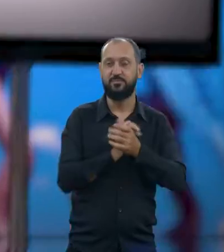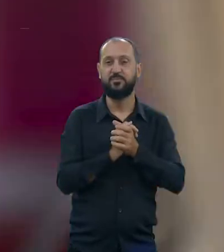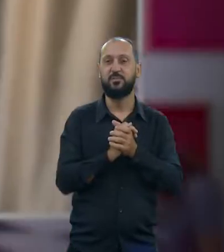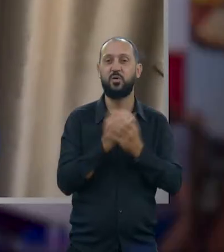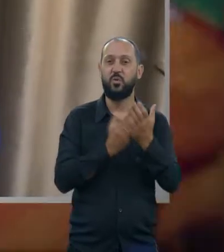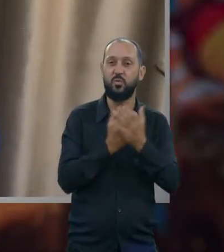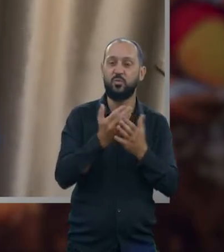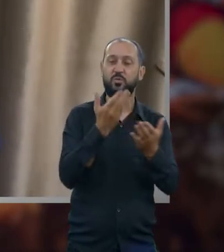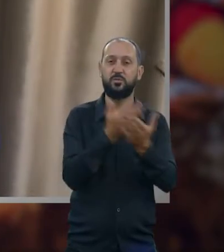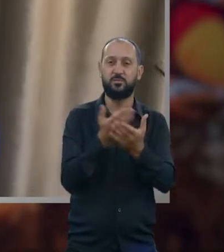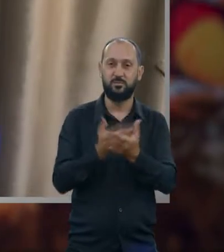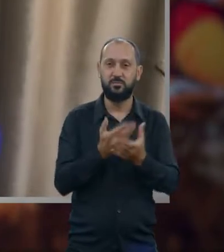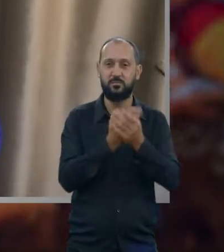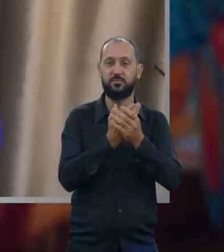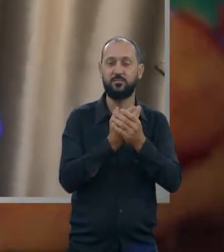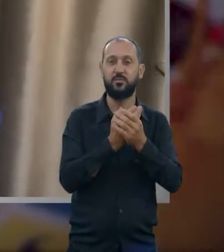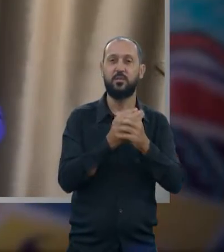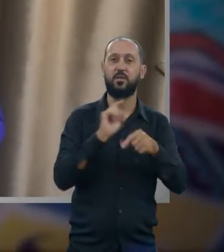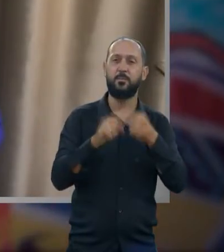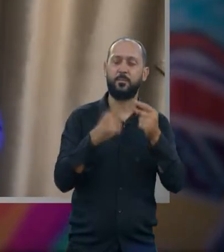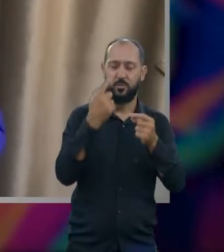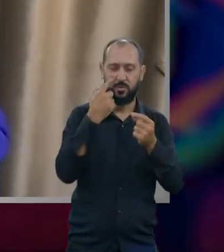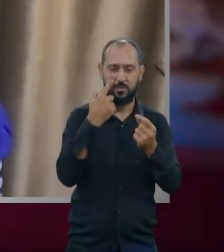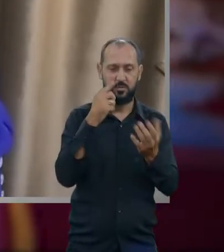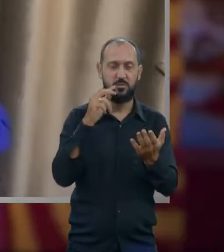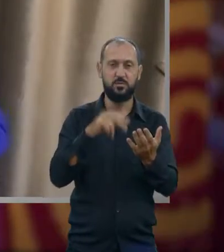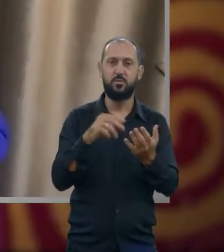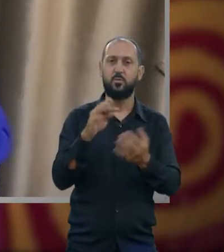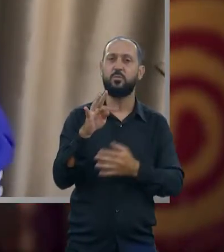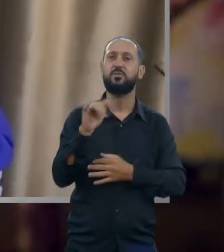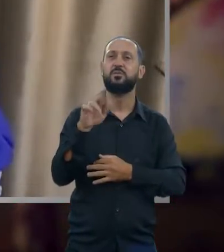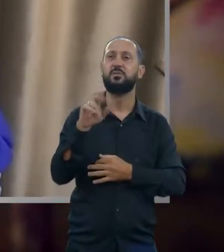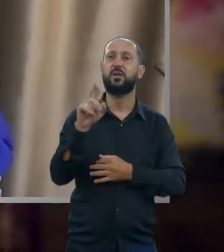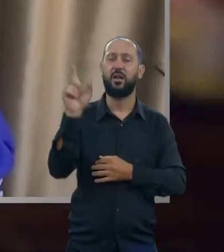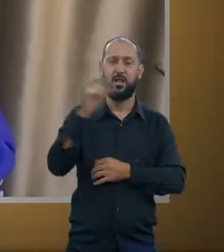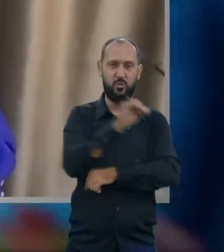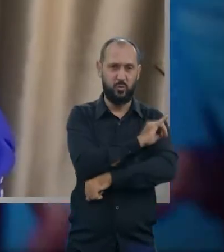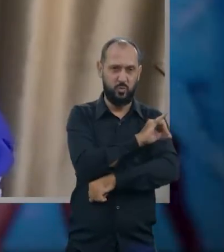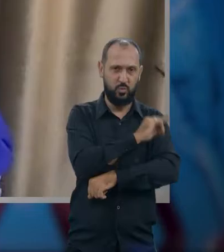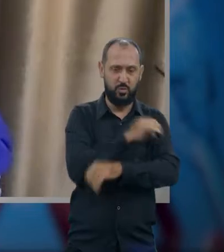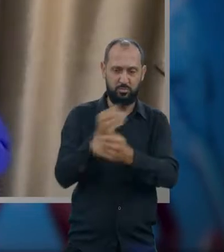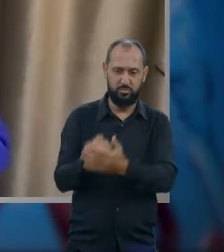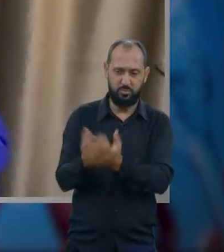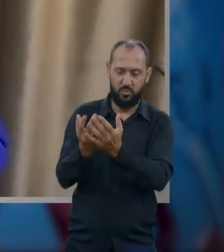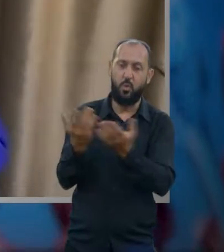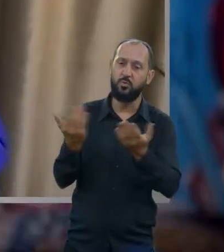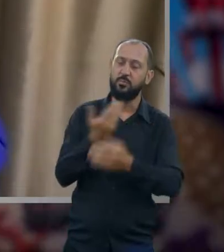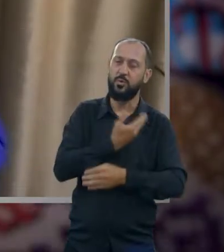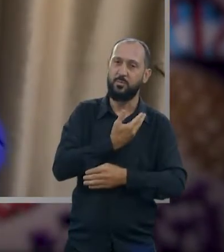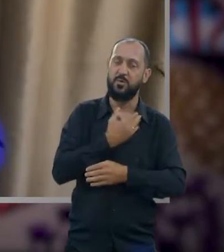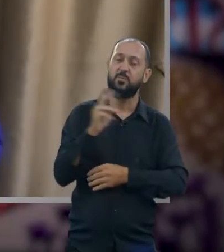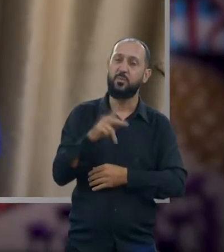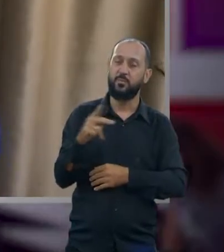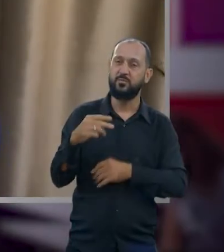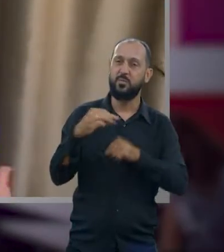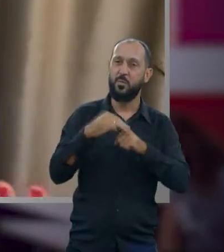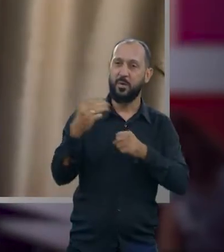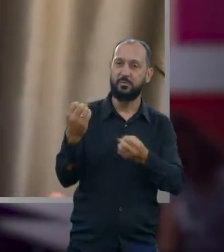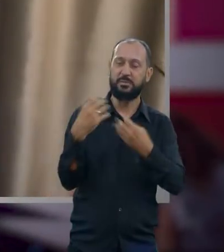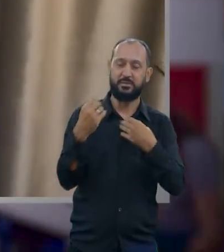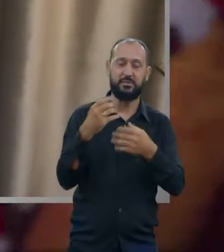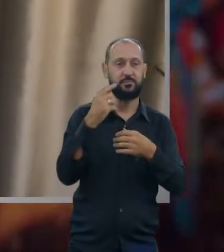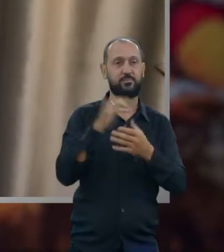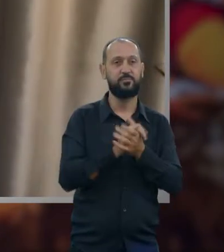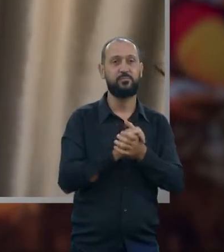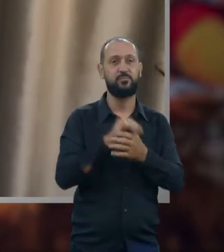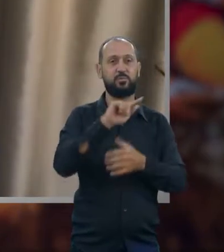criados. Eu iniciei o estudo do tarô depois que eu fiz uma consulta com um tarólogo do Rio de Janeiro, que ele hoje é meu amigo, meu professor, meu